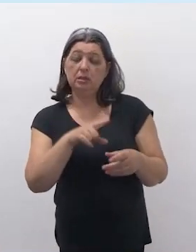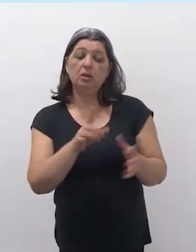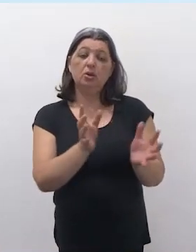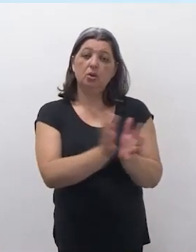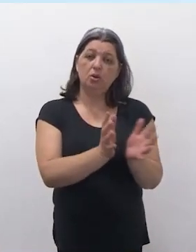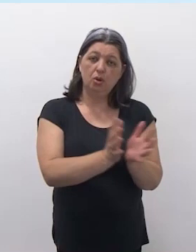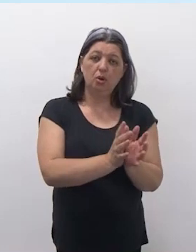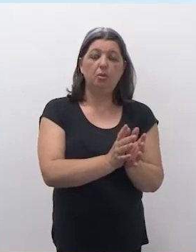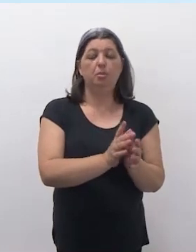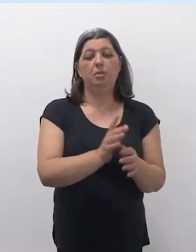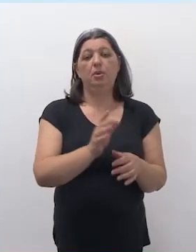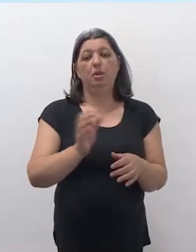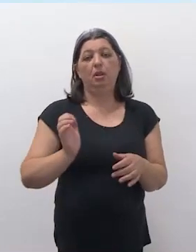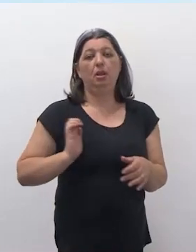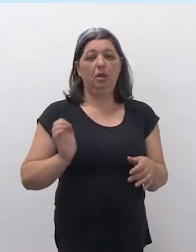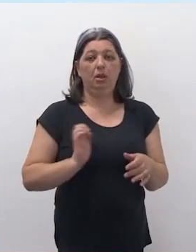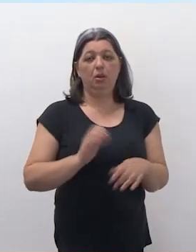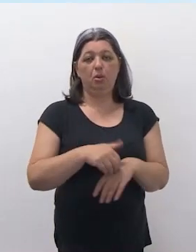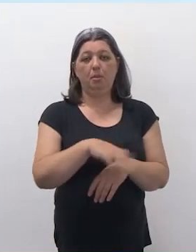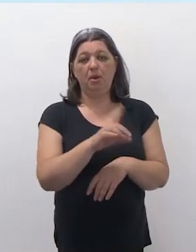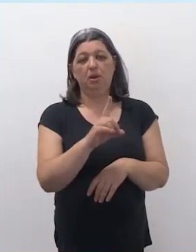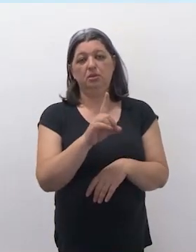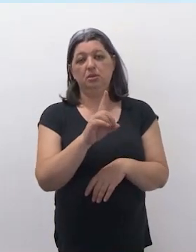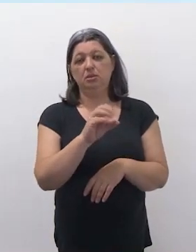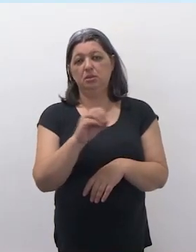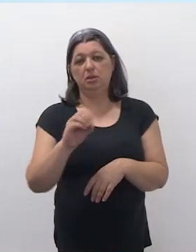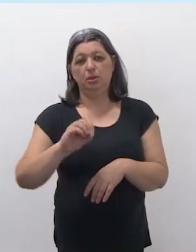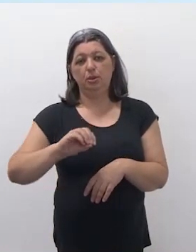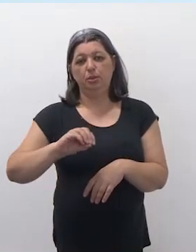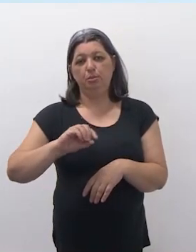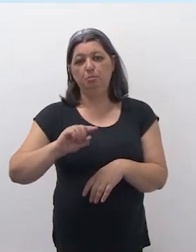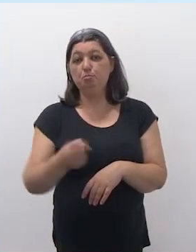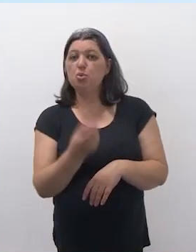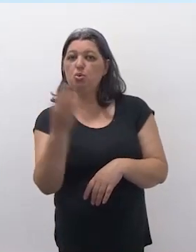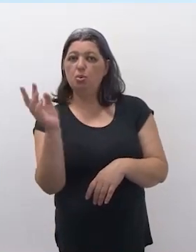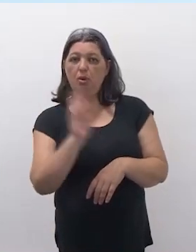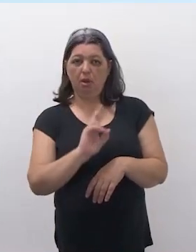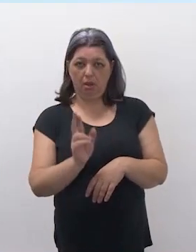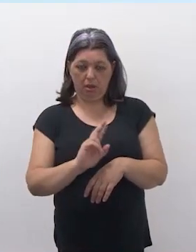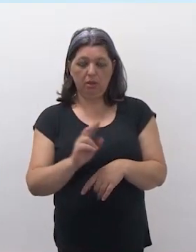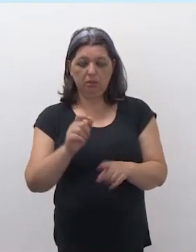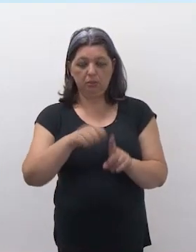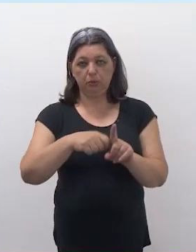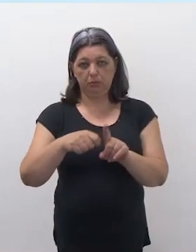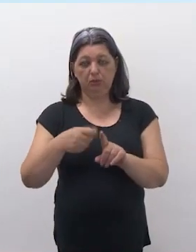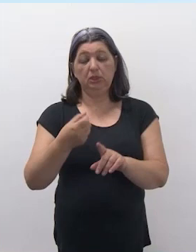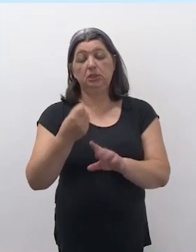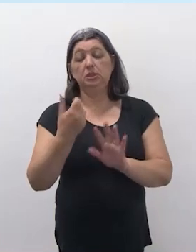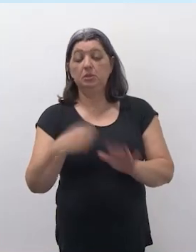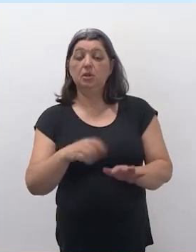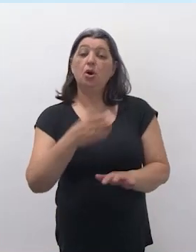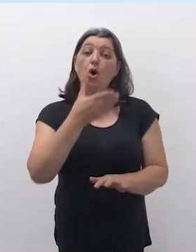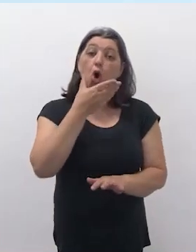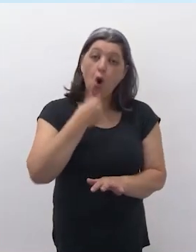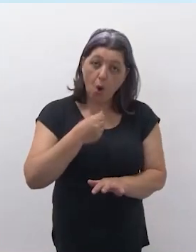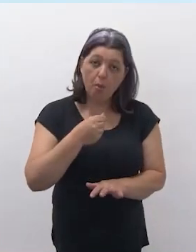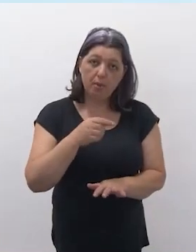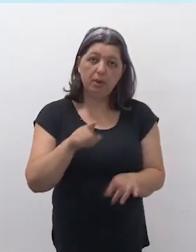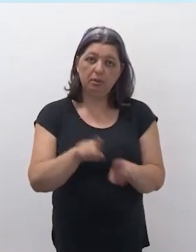por mês, se você vivesse em 1824, né? E se você fosse homem também, e um monte de